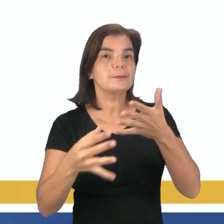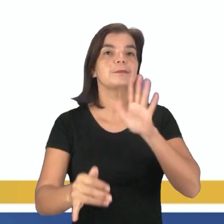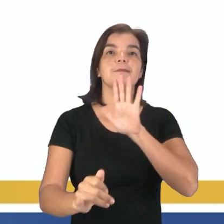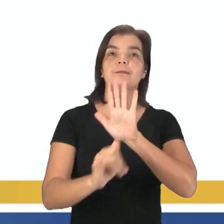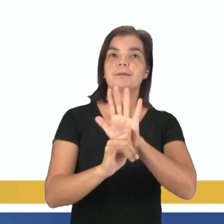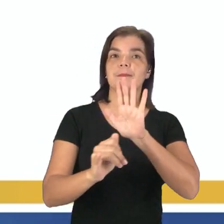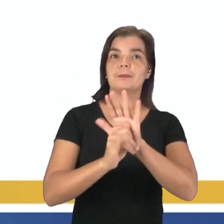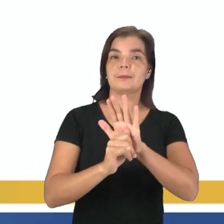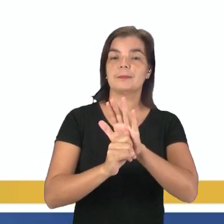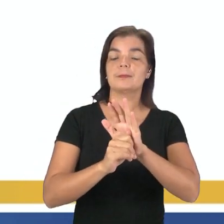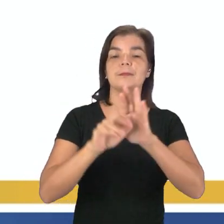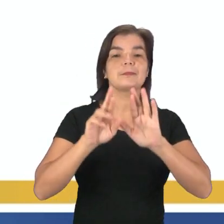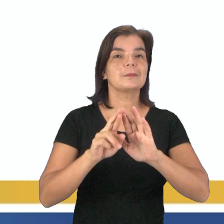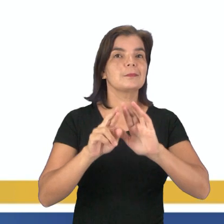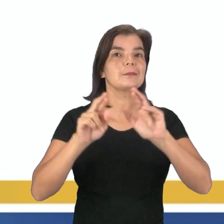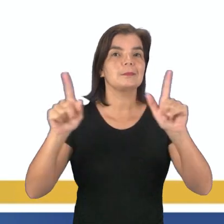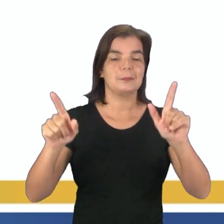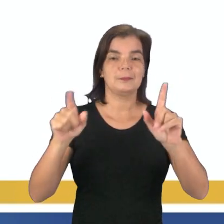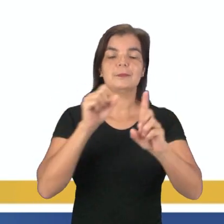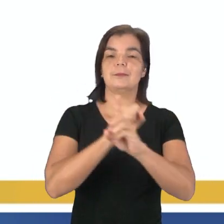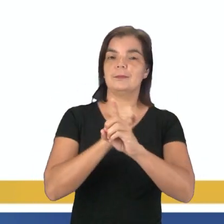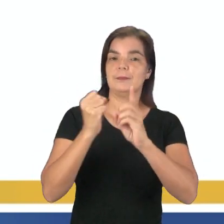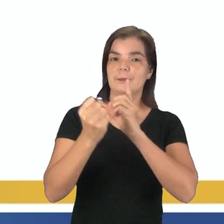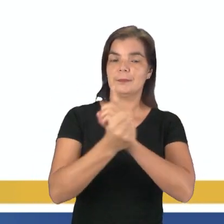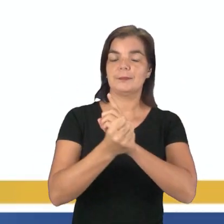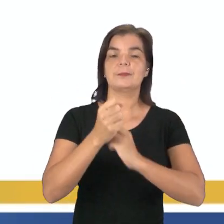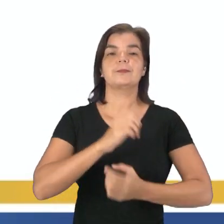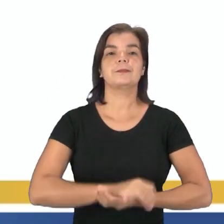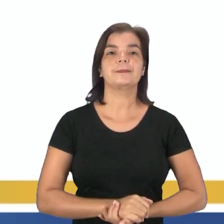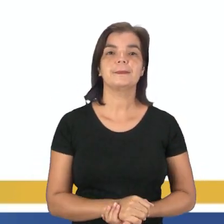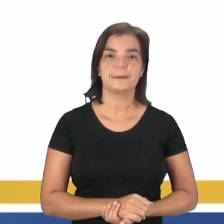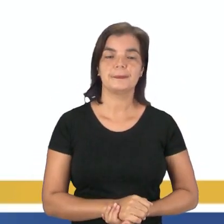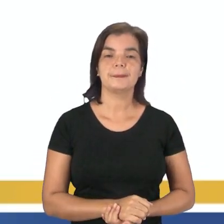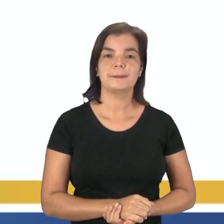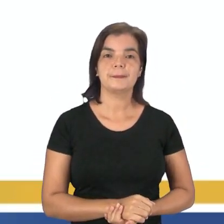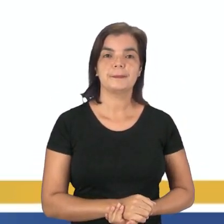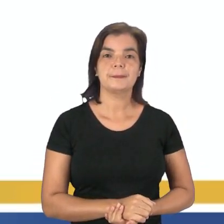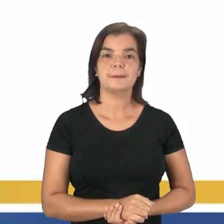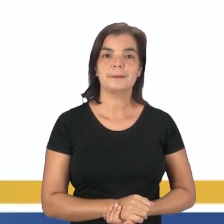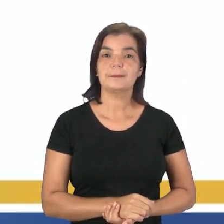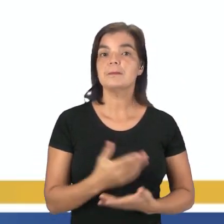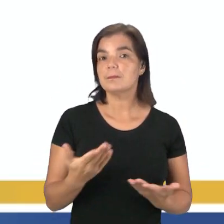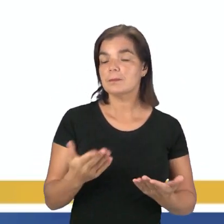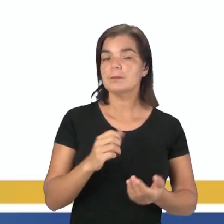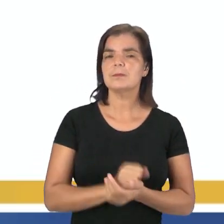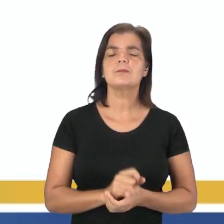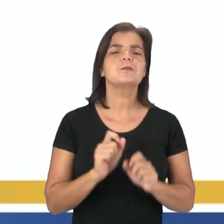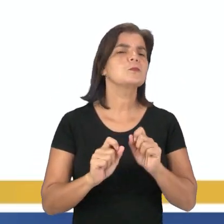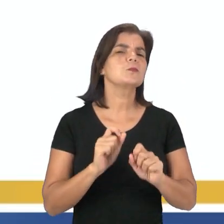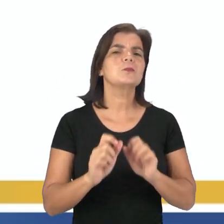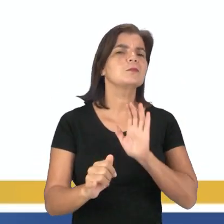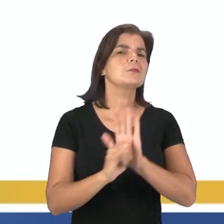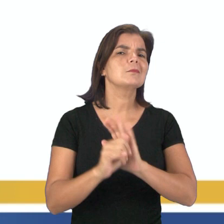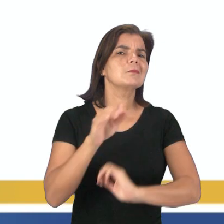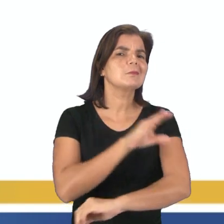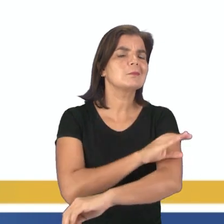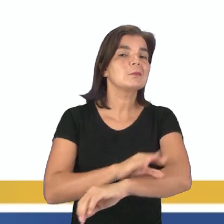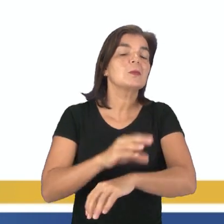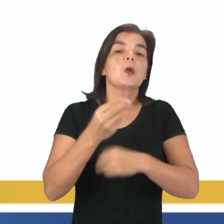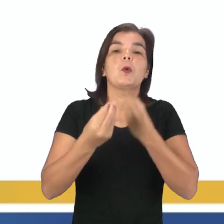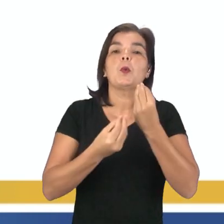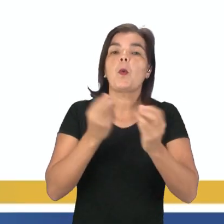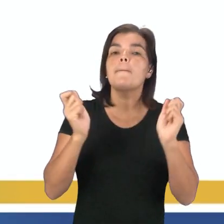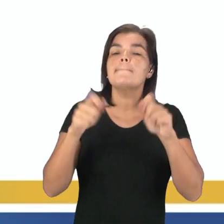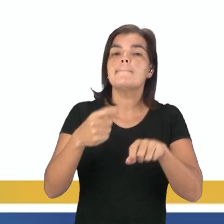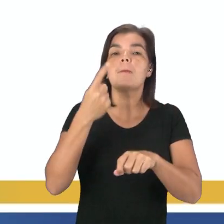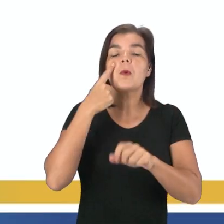identificar elementos identitários das mais diferentes sociedades. Então, o que é a identidade cultural e como que a